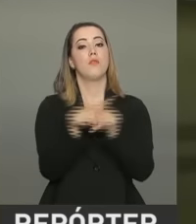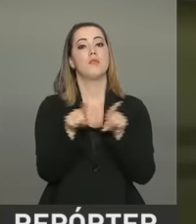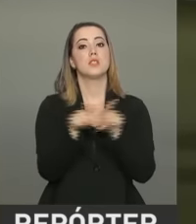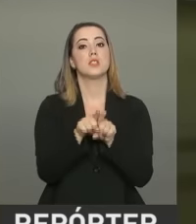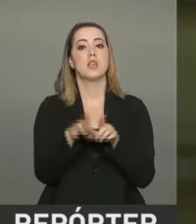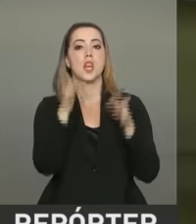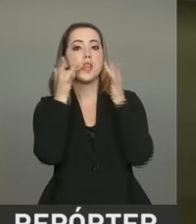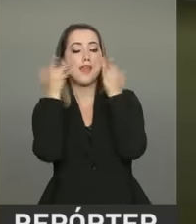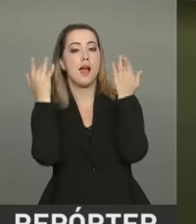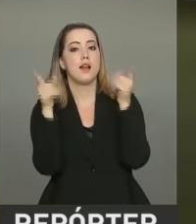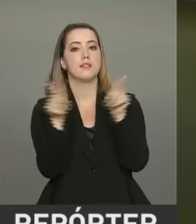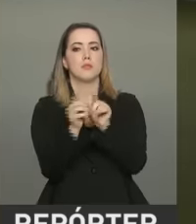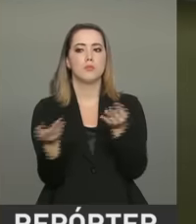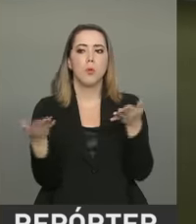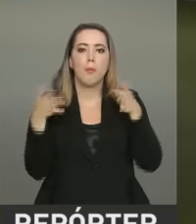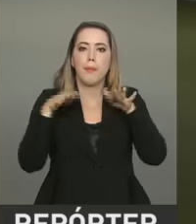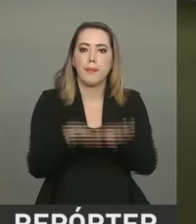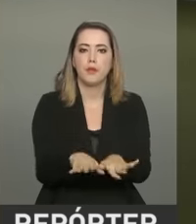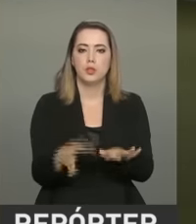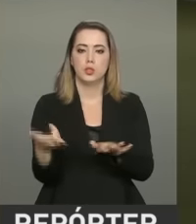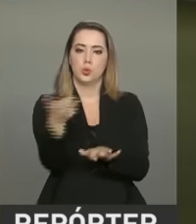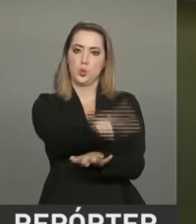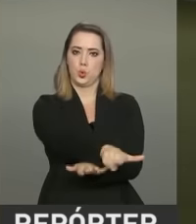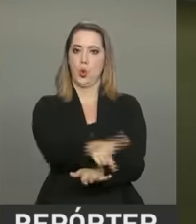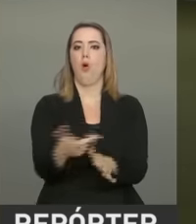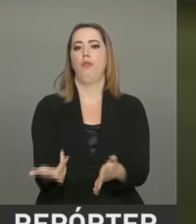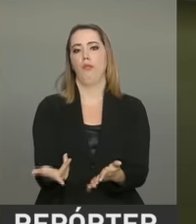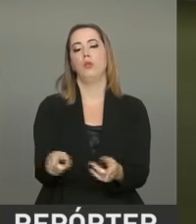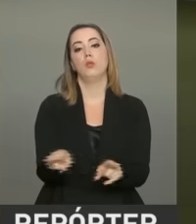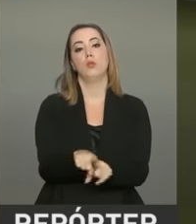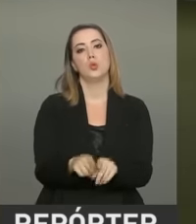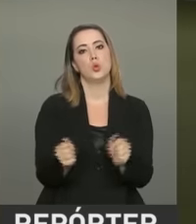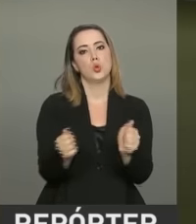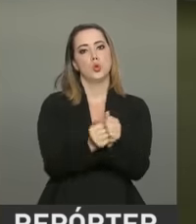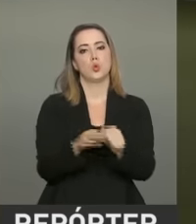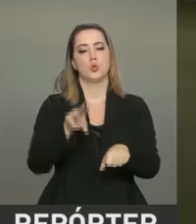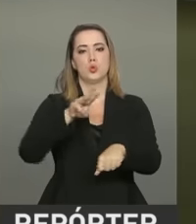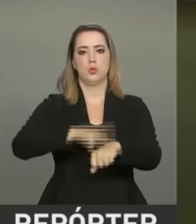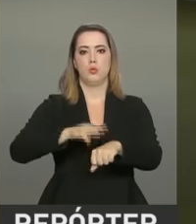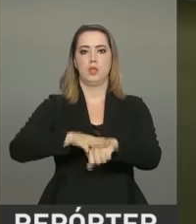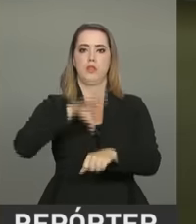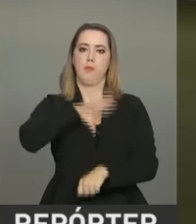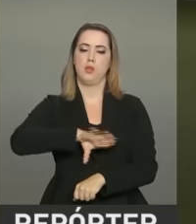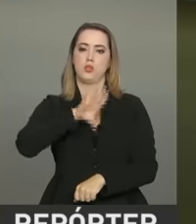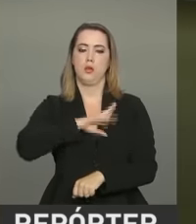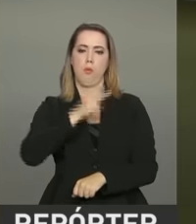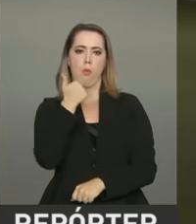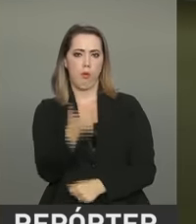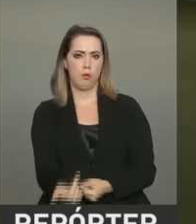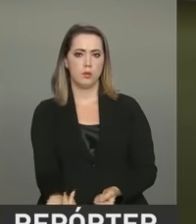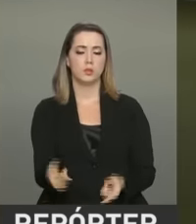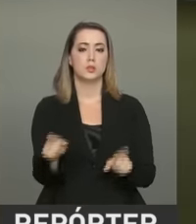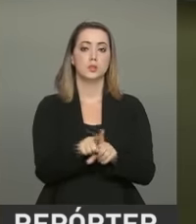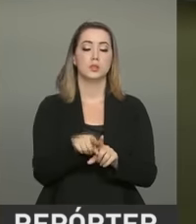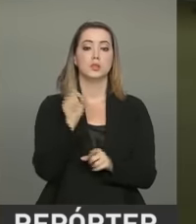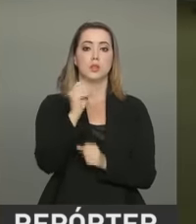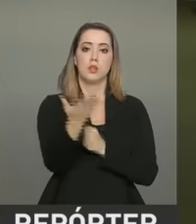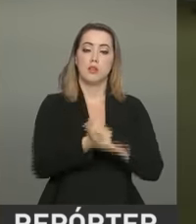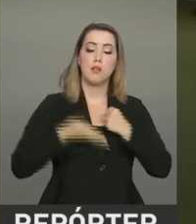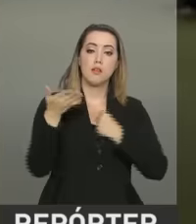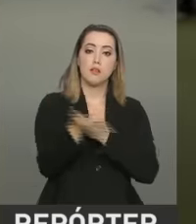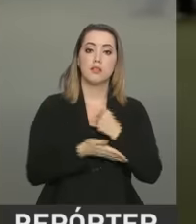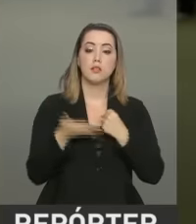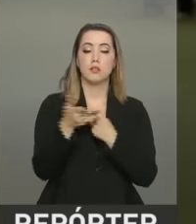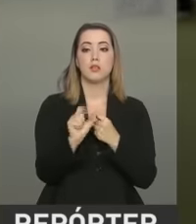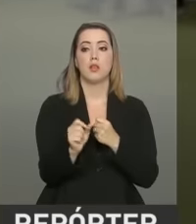matérias obrigatórias do ensino médio, junto com matemática, português e inglês. E a base curricular